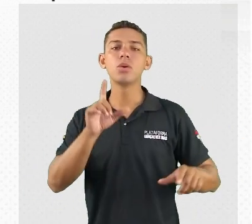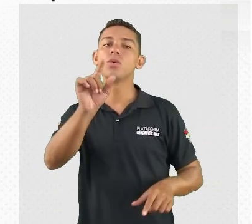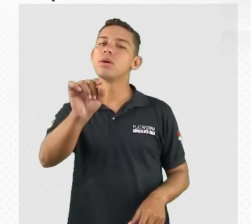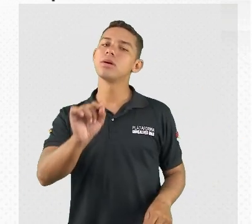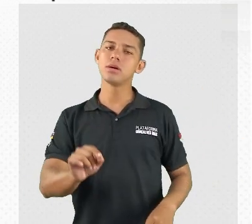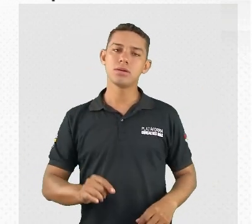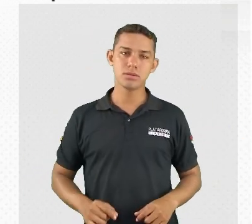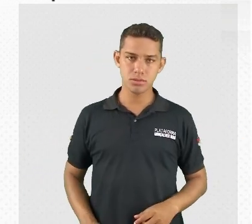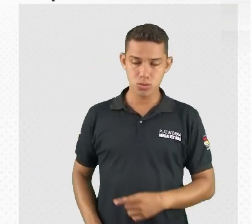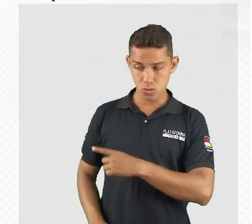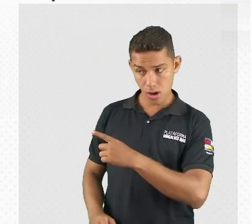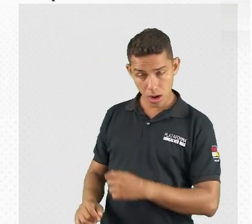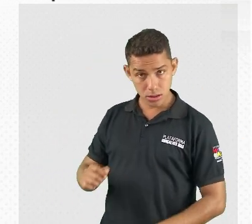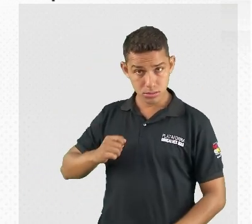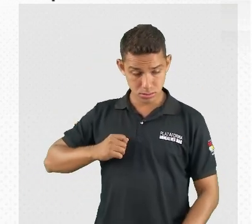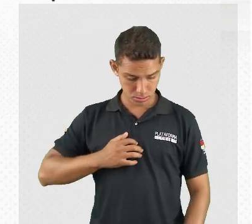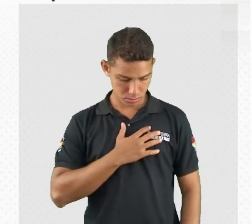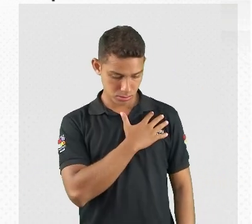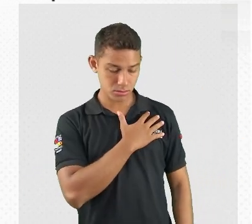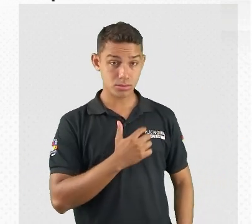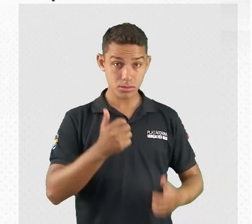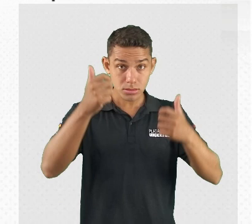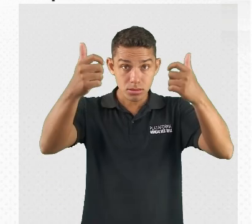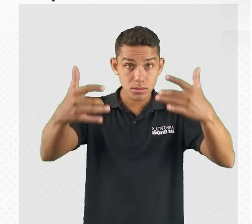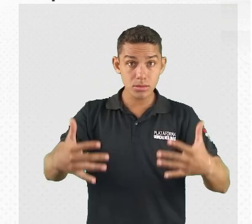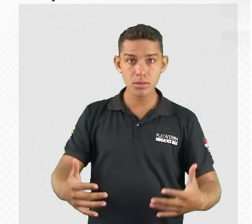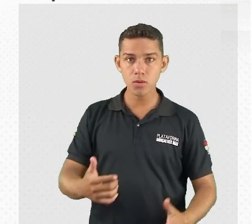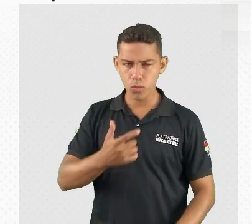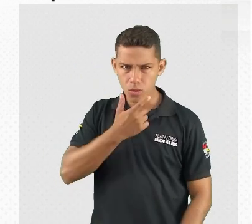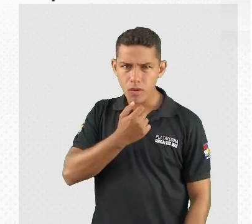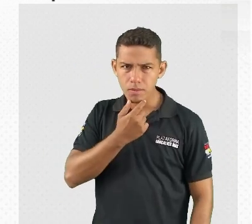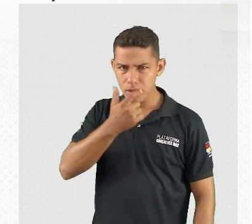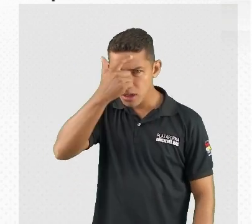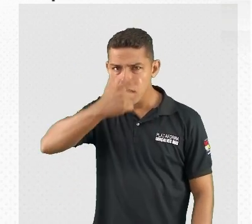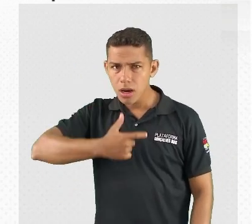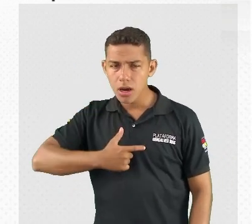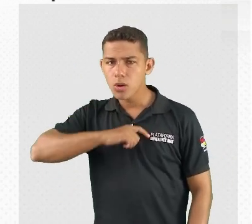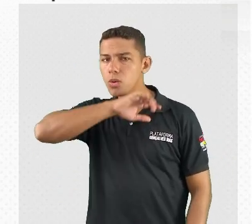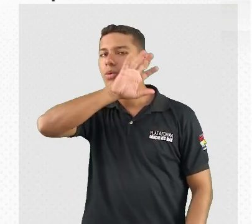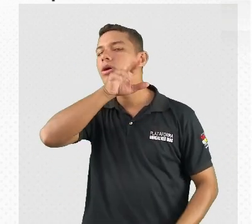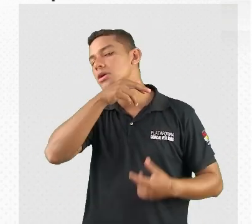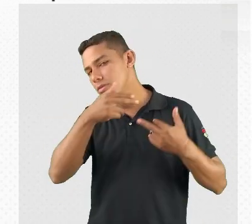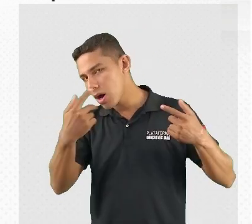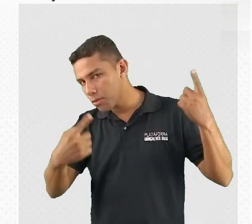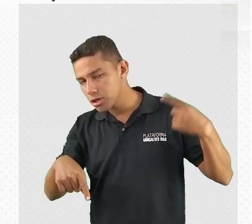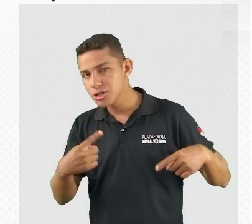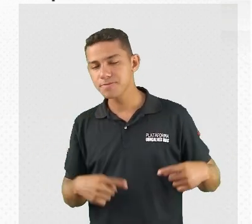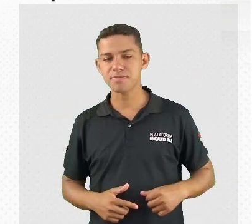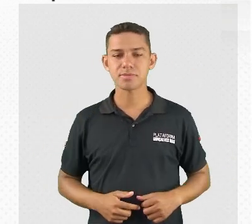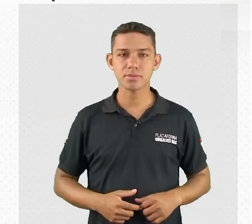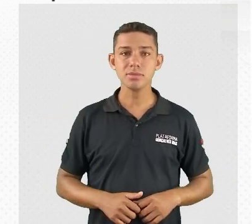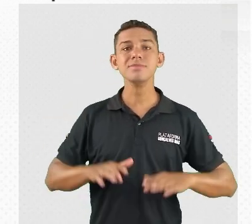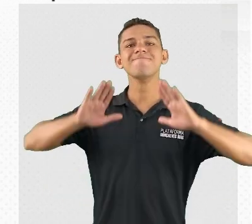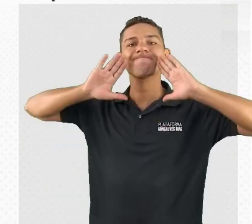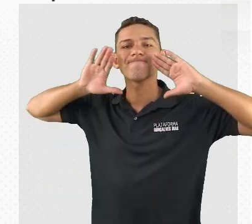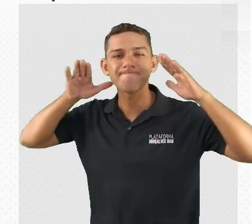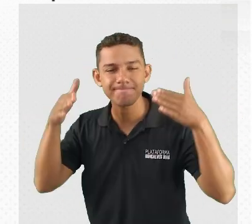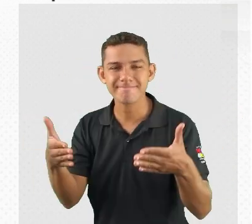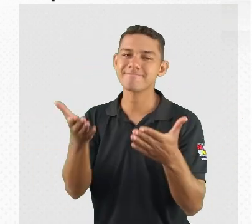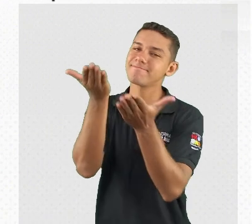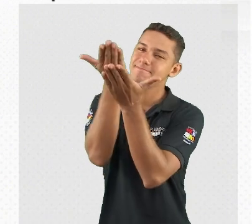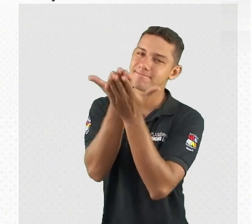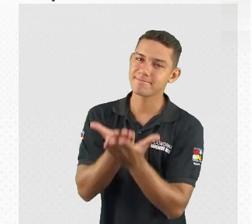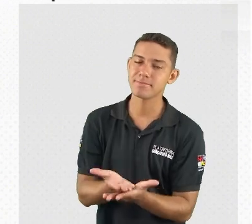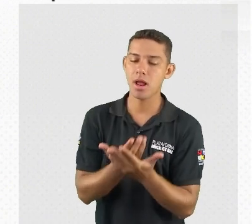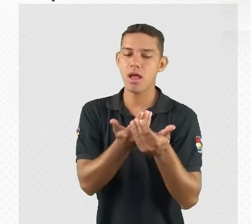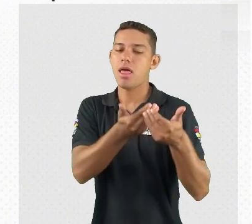vai dizer que o homem ele é um animal político. E é nessa medida em que nós nos diferimos desses